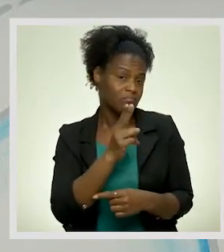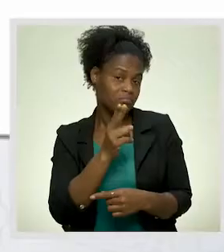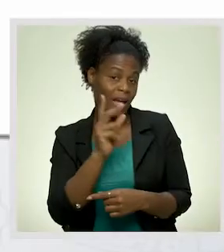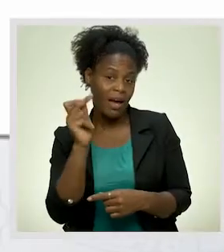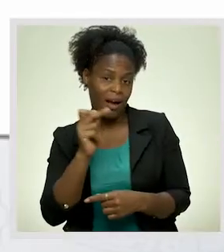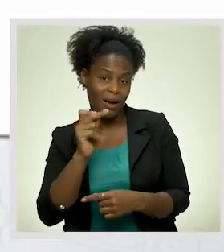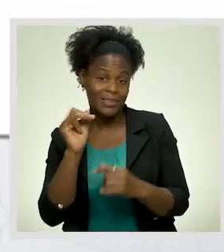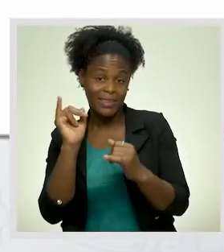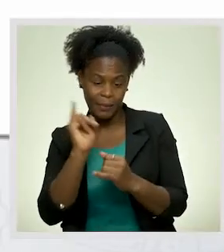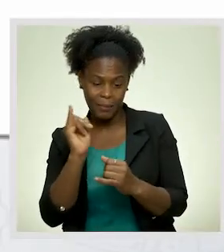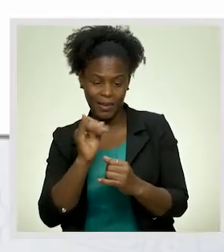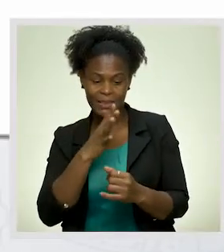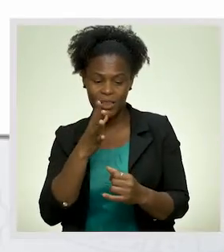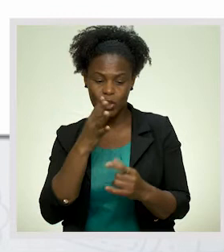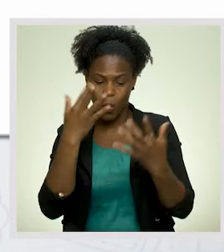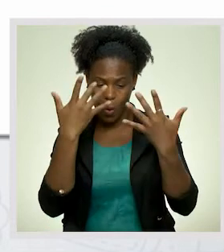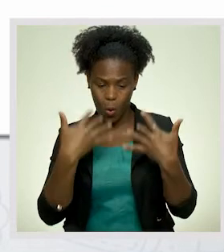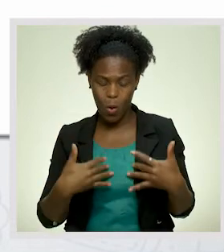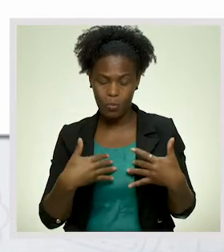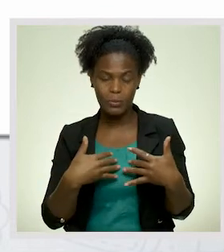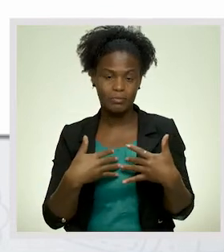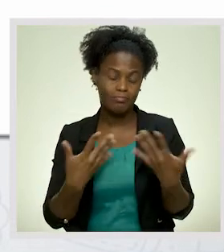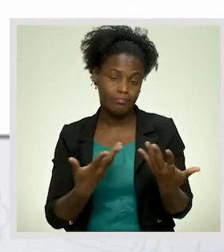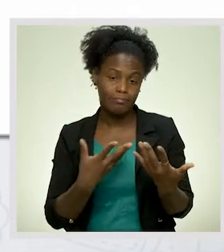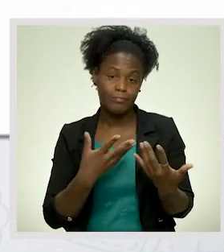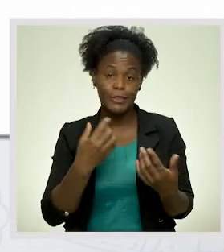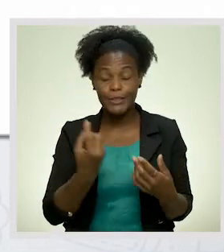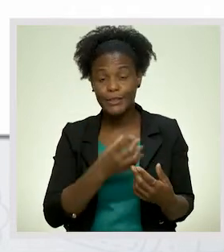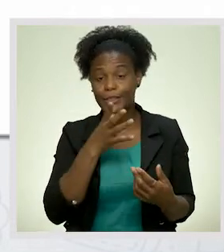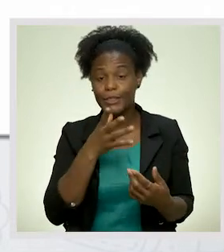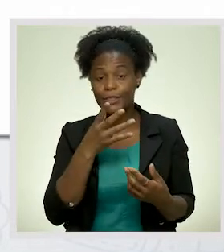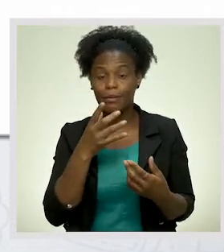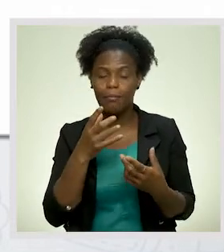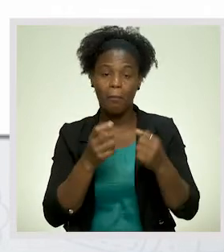ser considerado planeta clássico, tem que ter